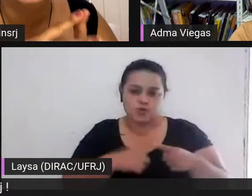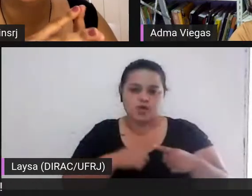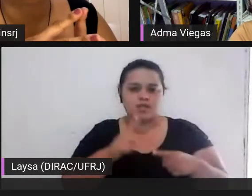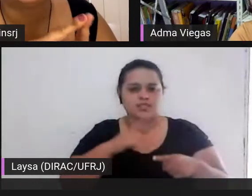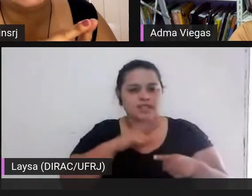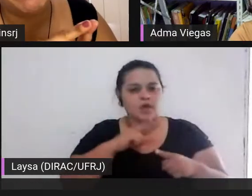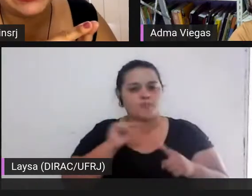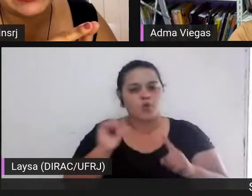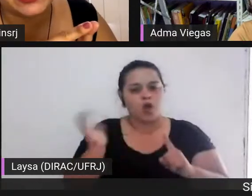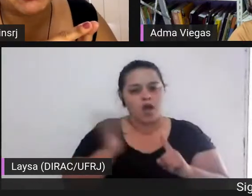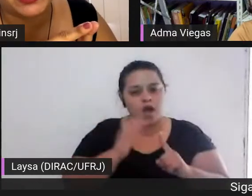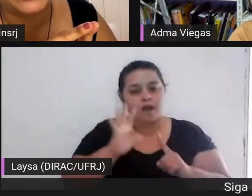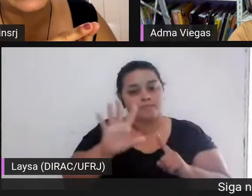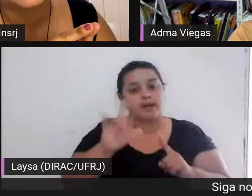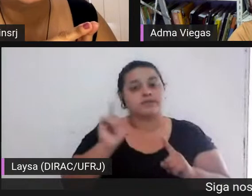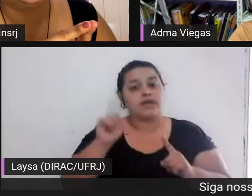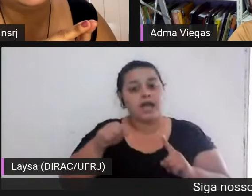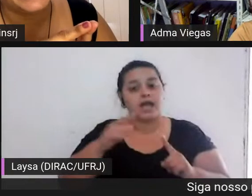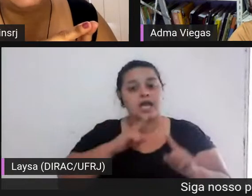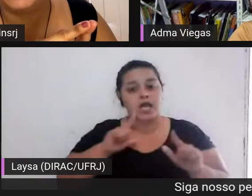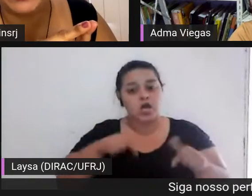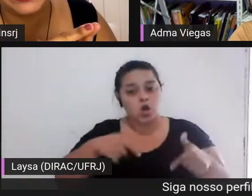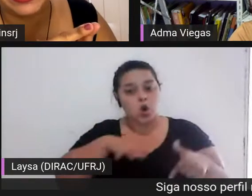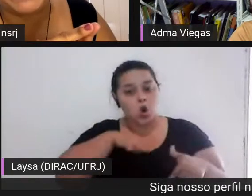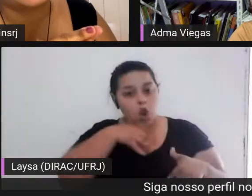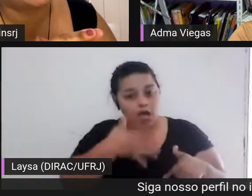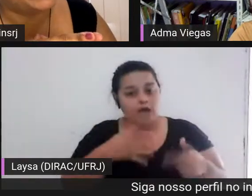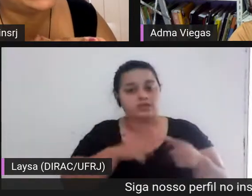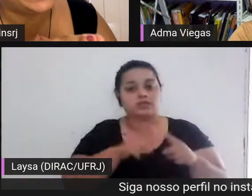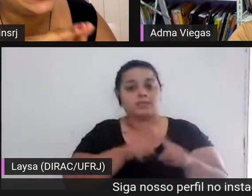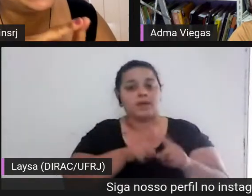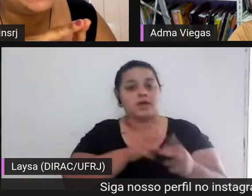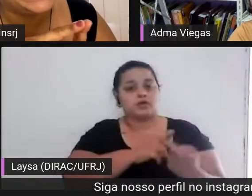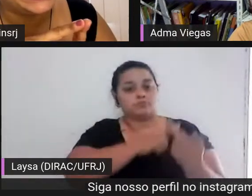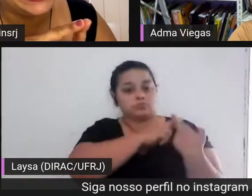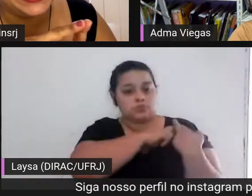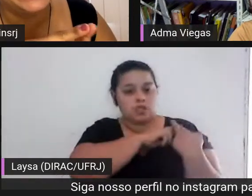responsabilidade para defender essas pautas. E LGBT precisa votar em LGBT.